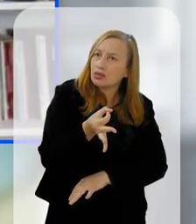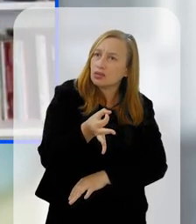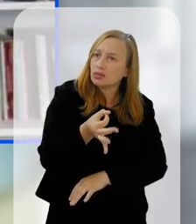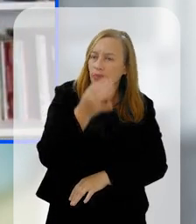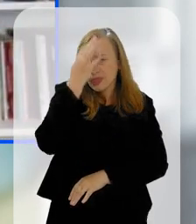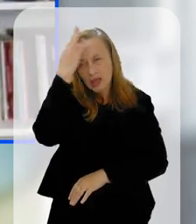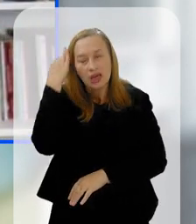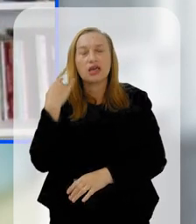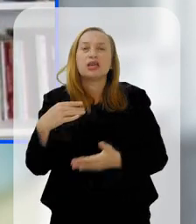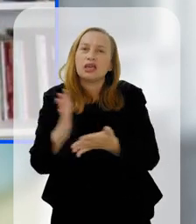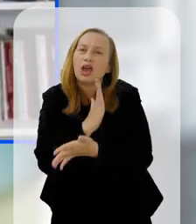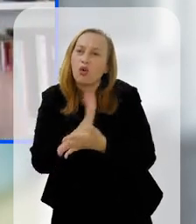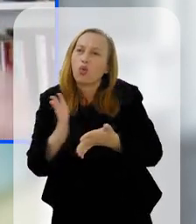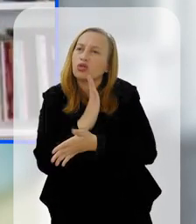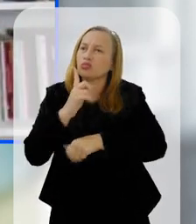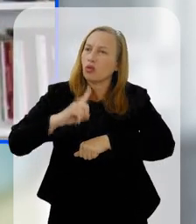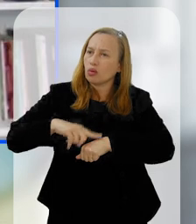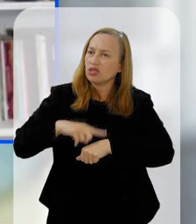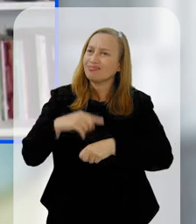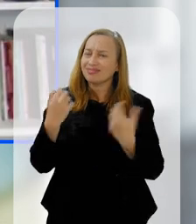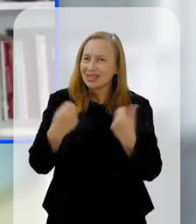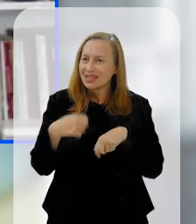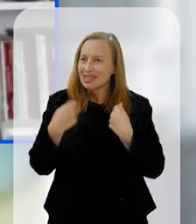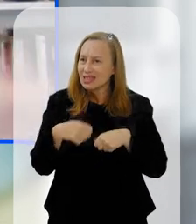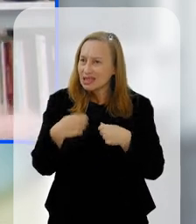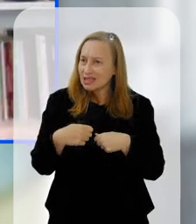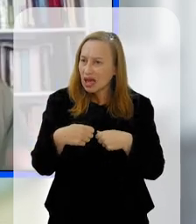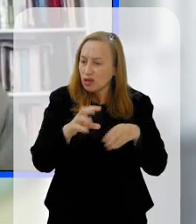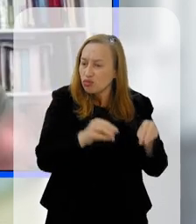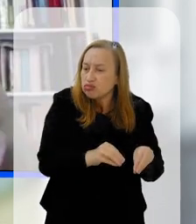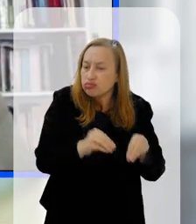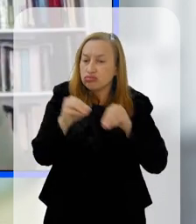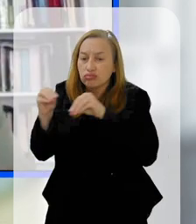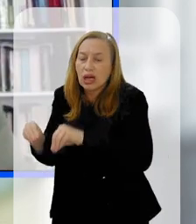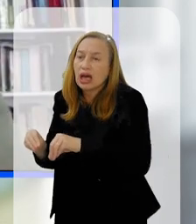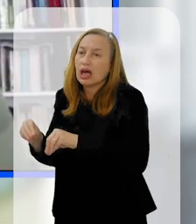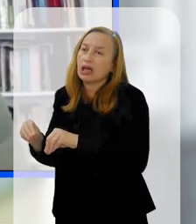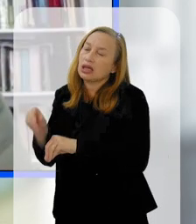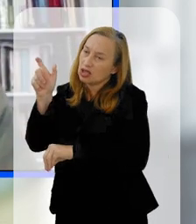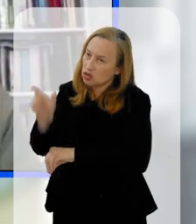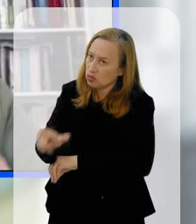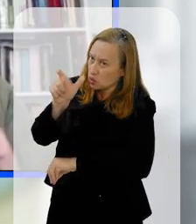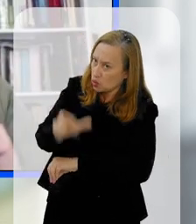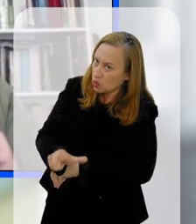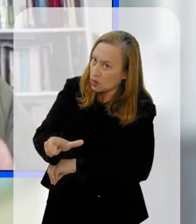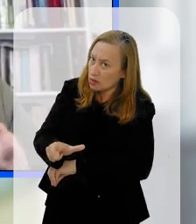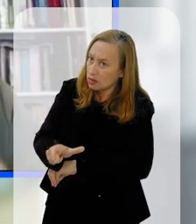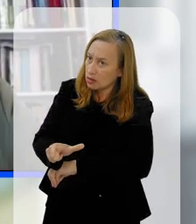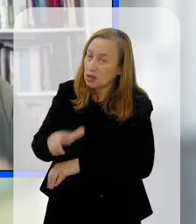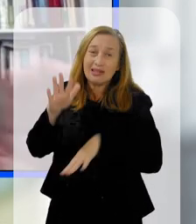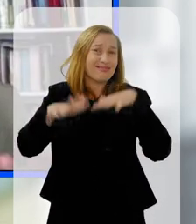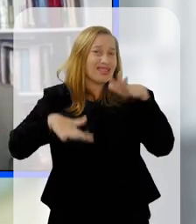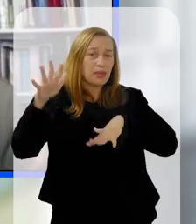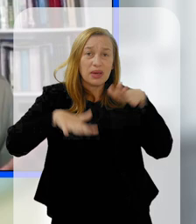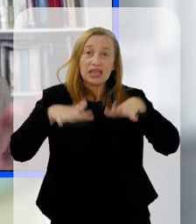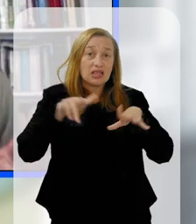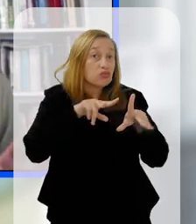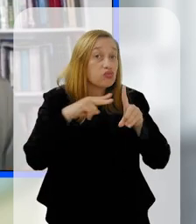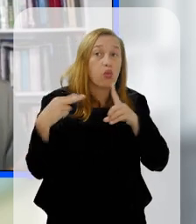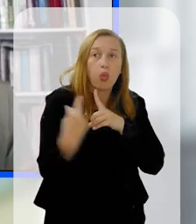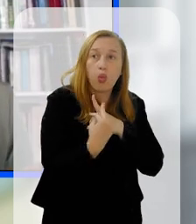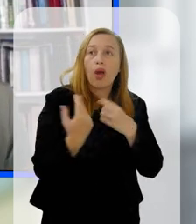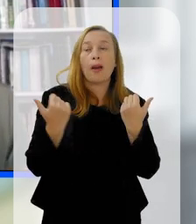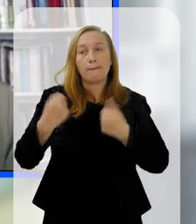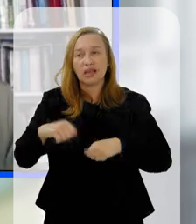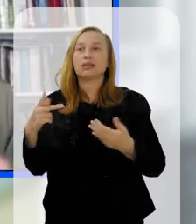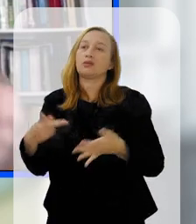é óbvio, né, que em alguns casos a necessidade de realocar as pessoas, ela, Tem